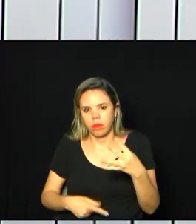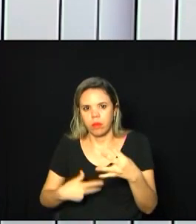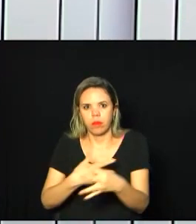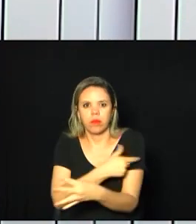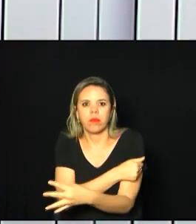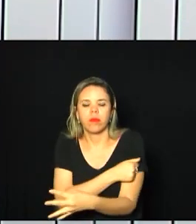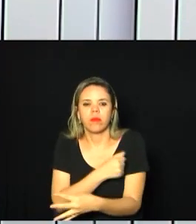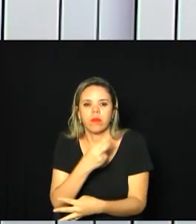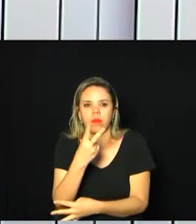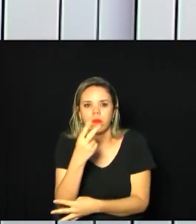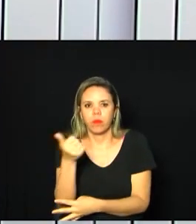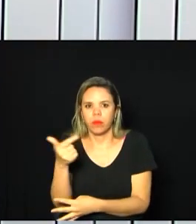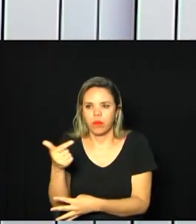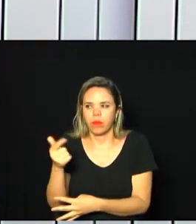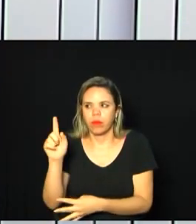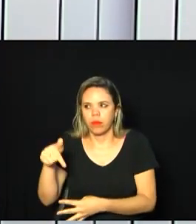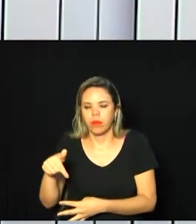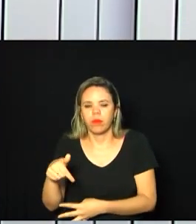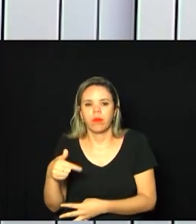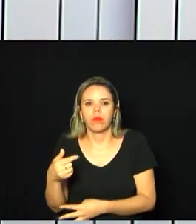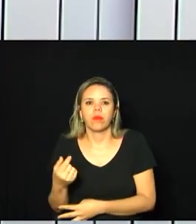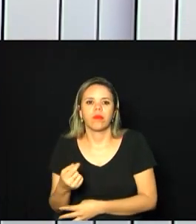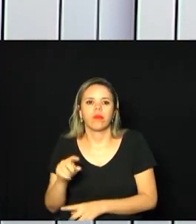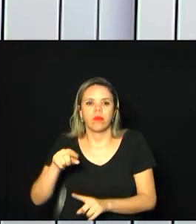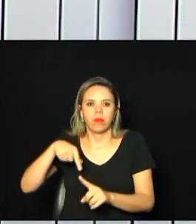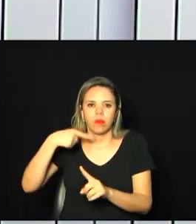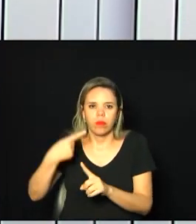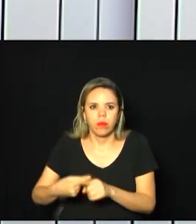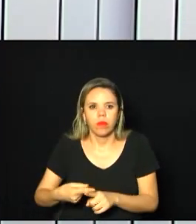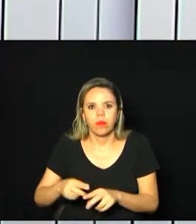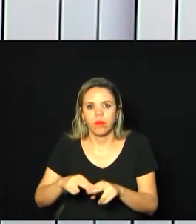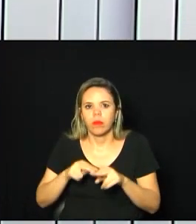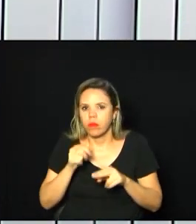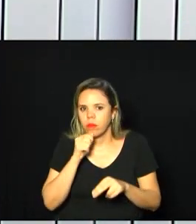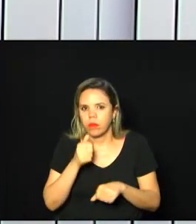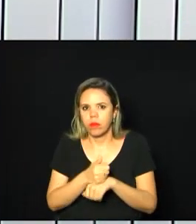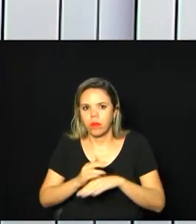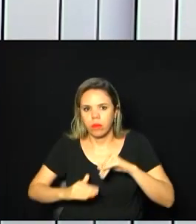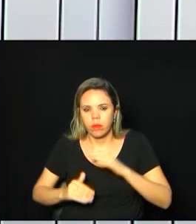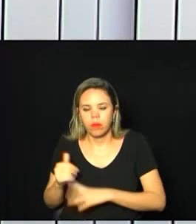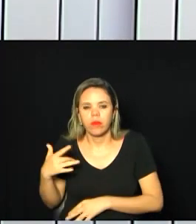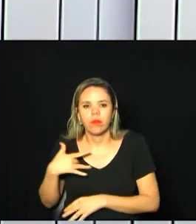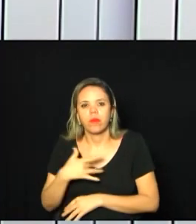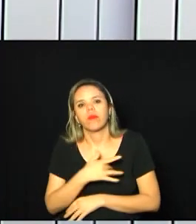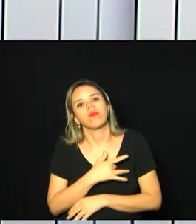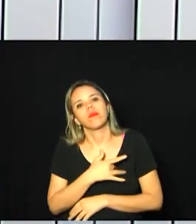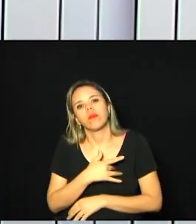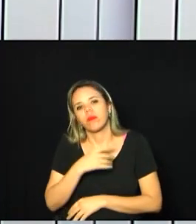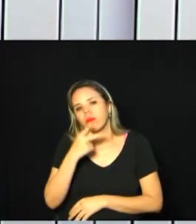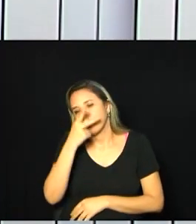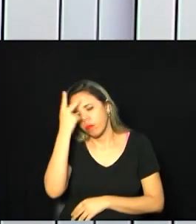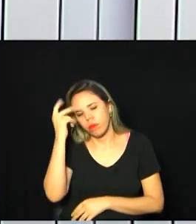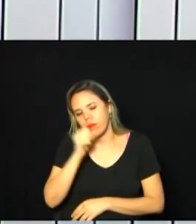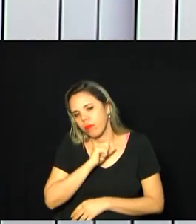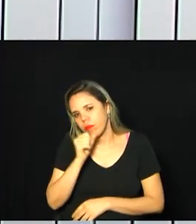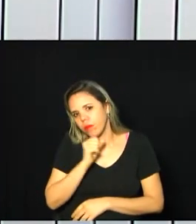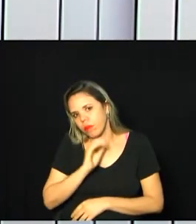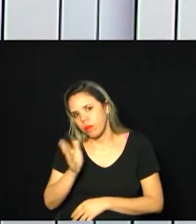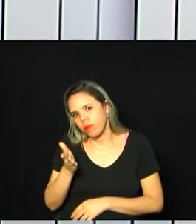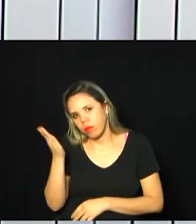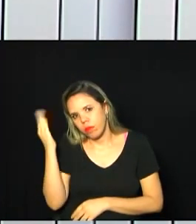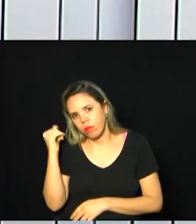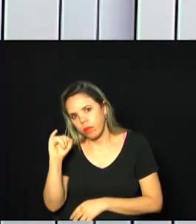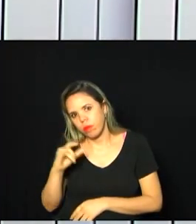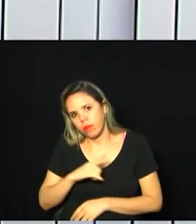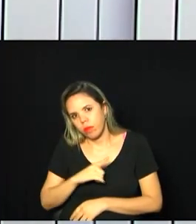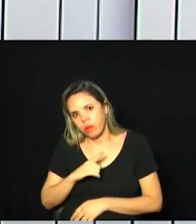Em 2022, essa dose de reforço, por enquanto nos profissionais de saúde, nos idosos, já se sabe se